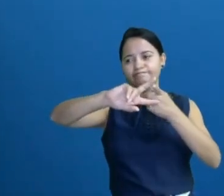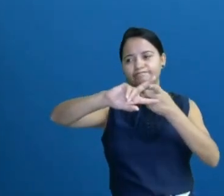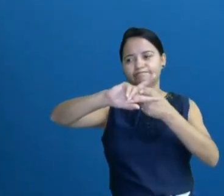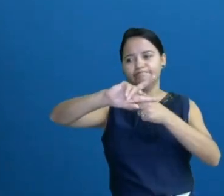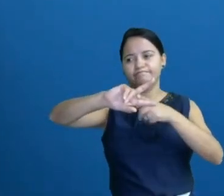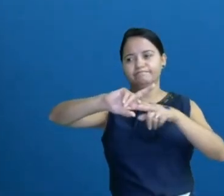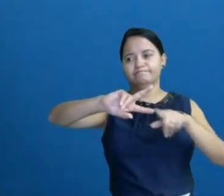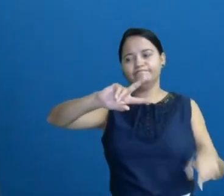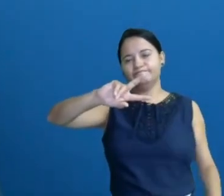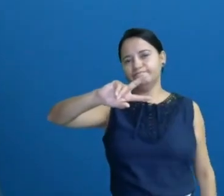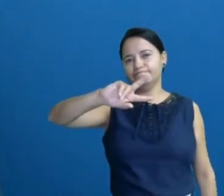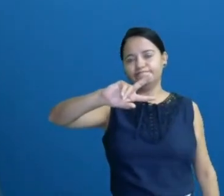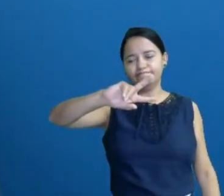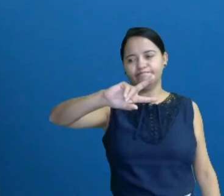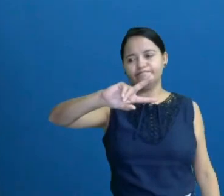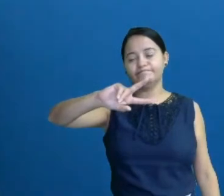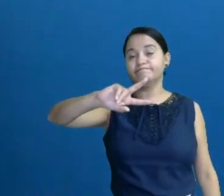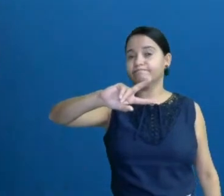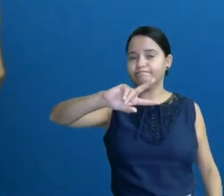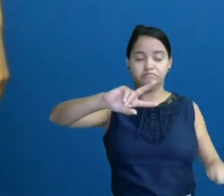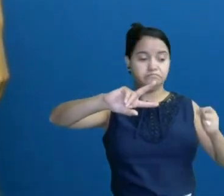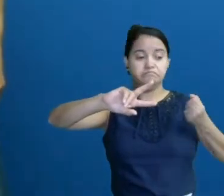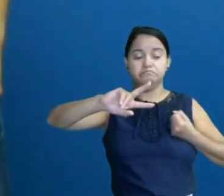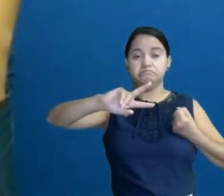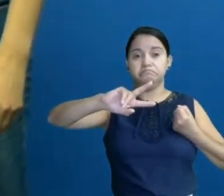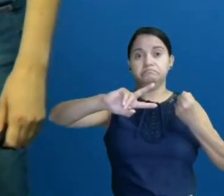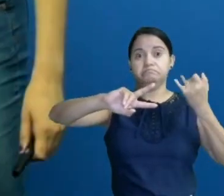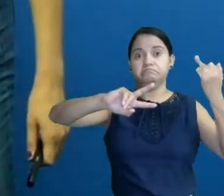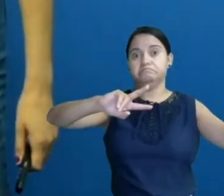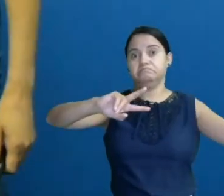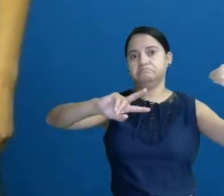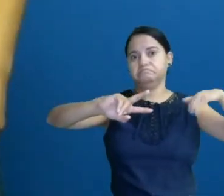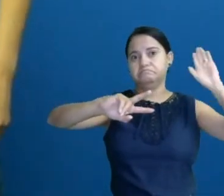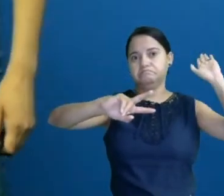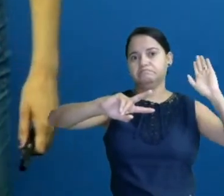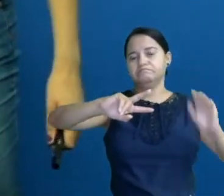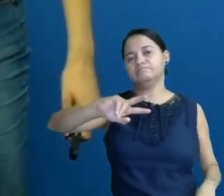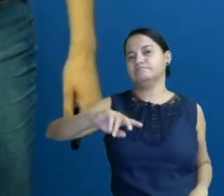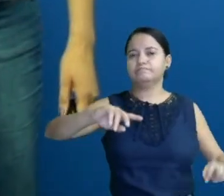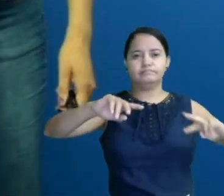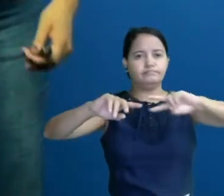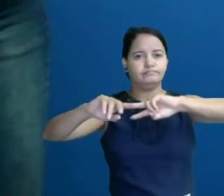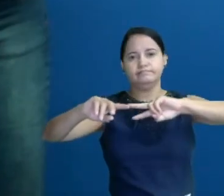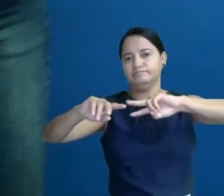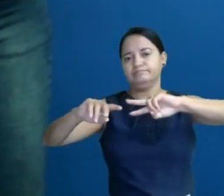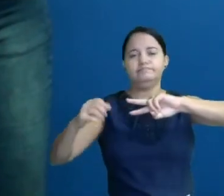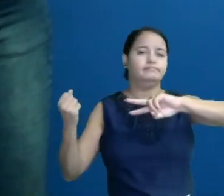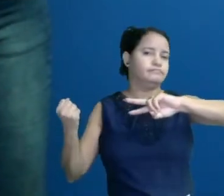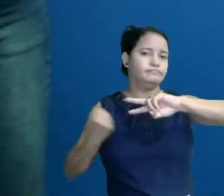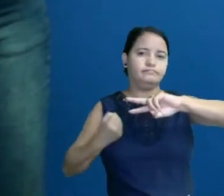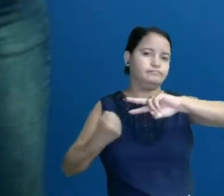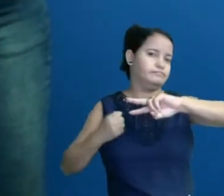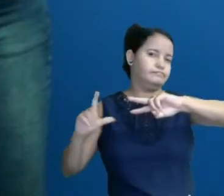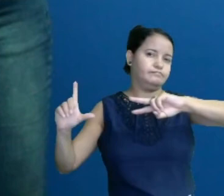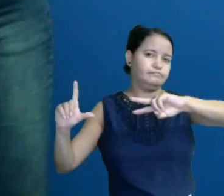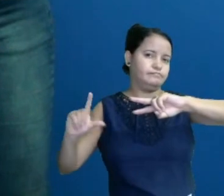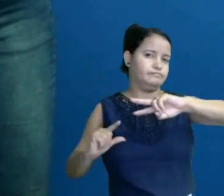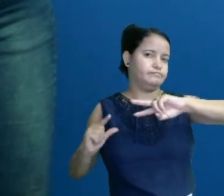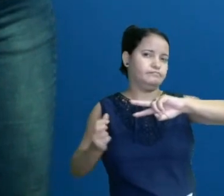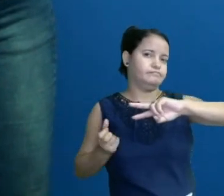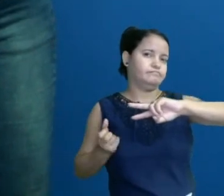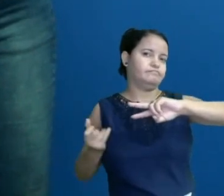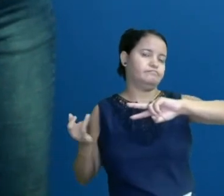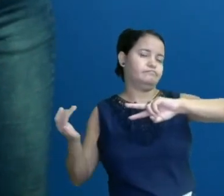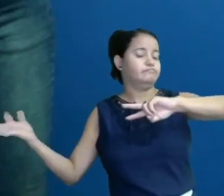né tem que estar para o número que é maior do teu outro e menor que ele precisa estar com